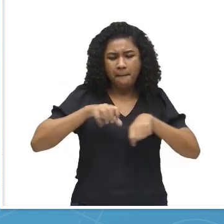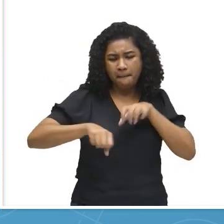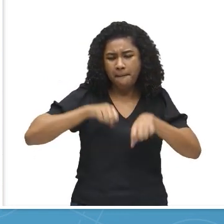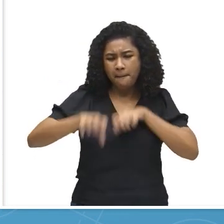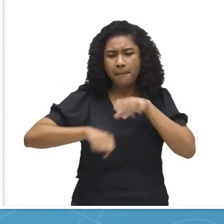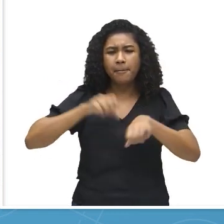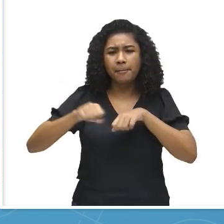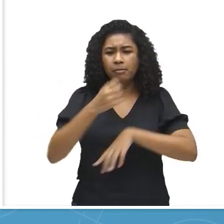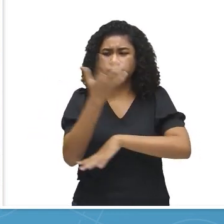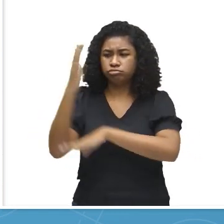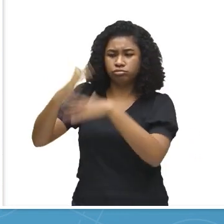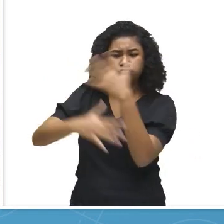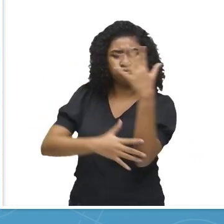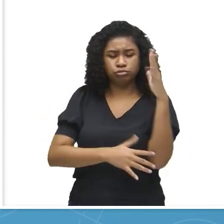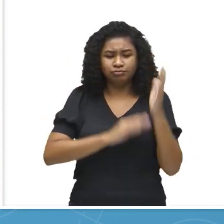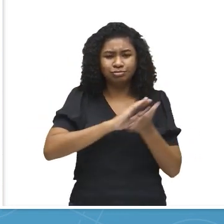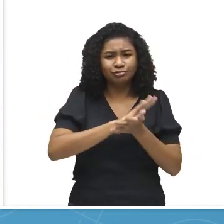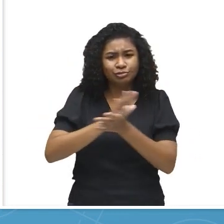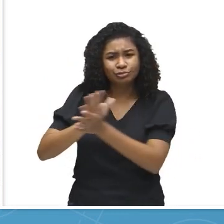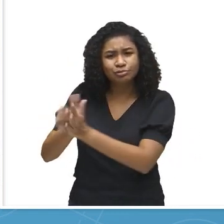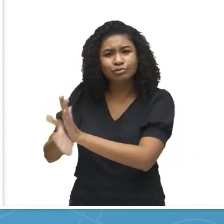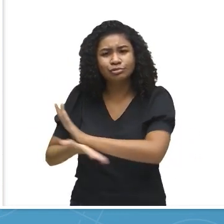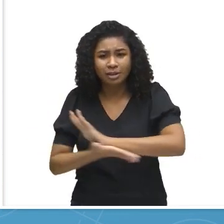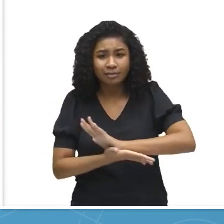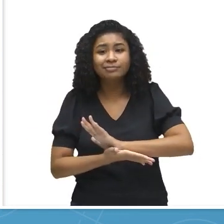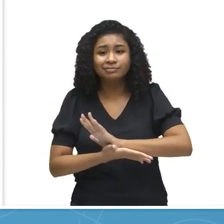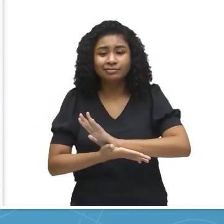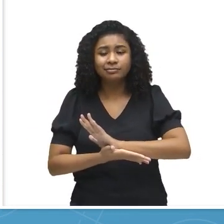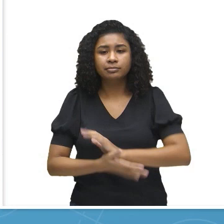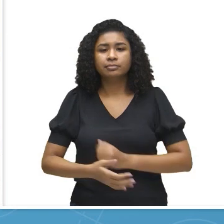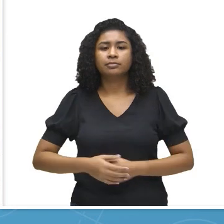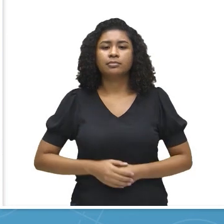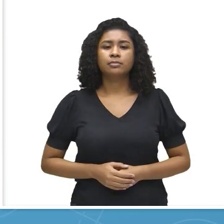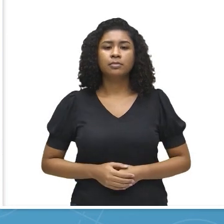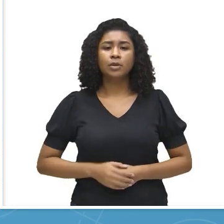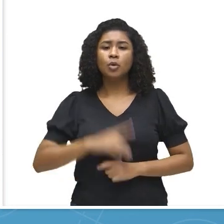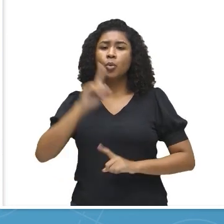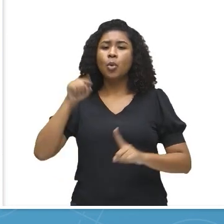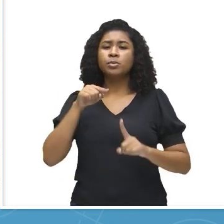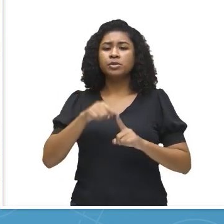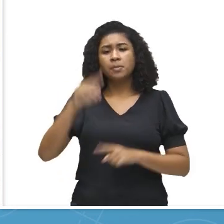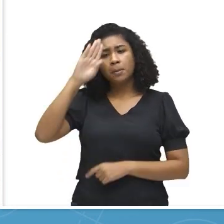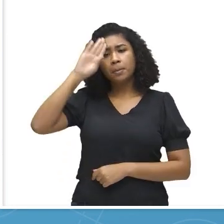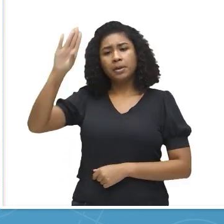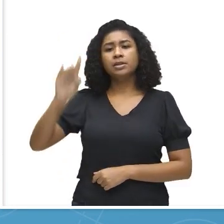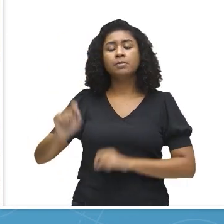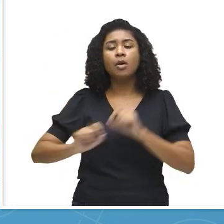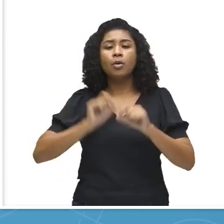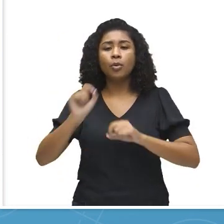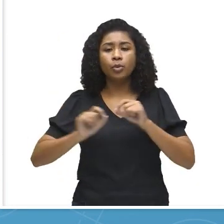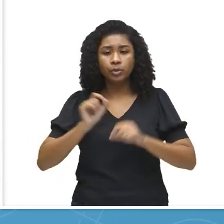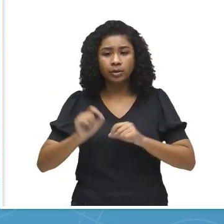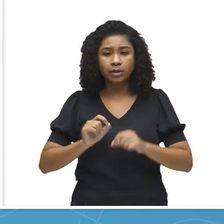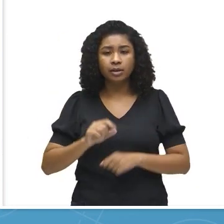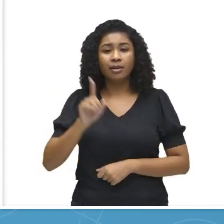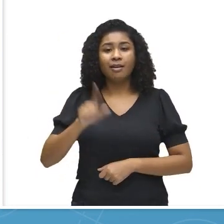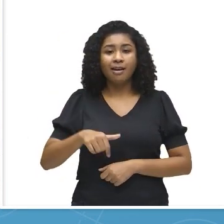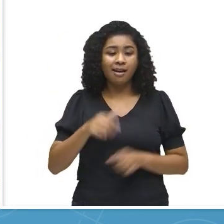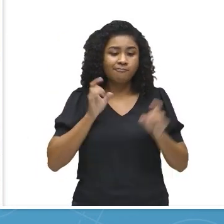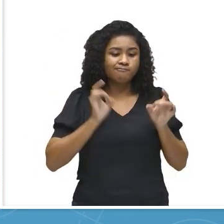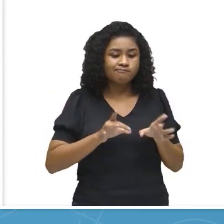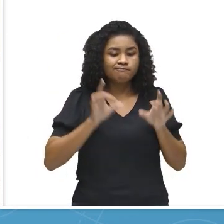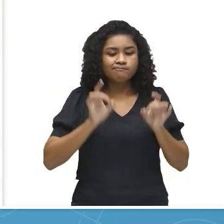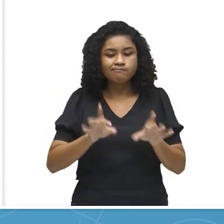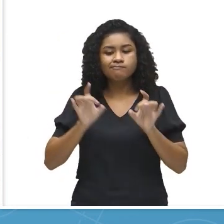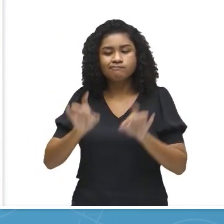naturais. O principal objetivo da dominação neocolonialista era garantir mercado consumidor, presta atenção, vamos